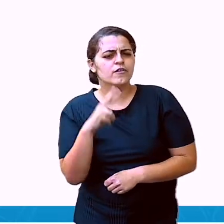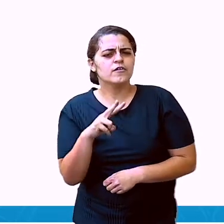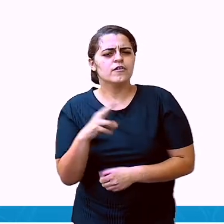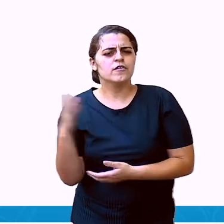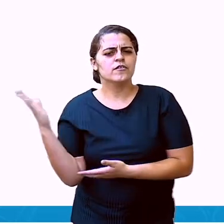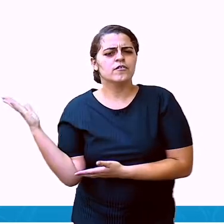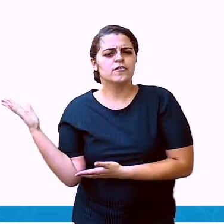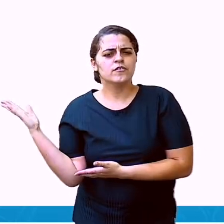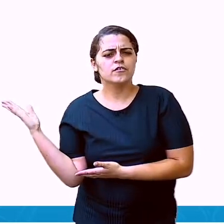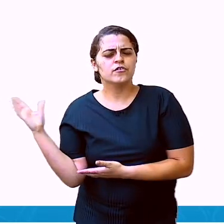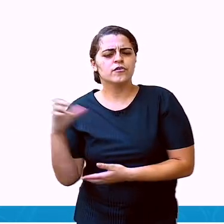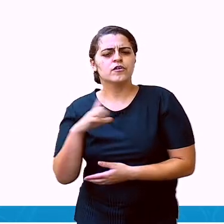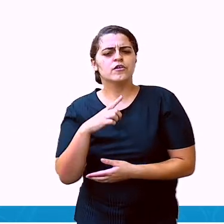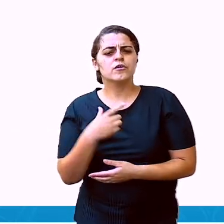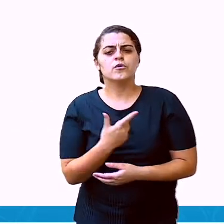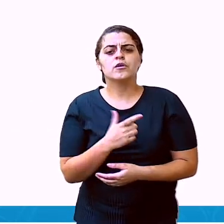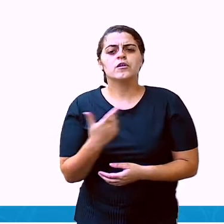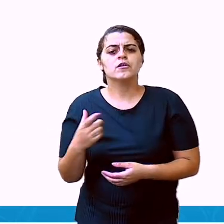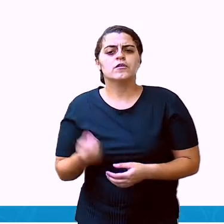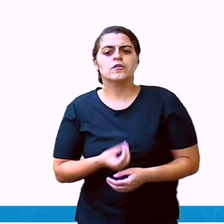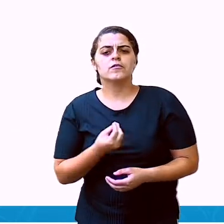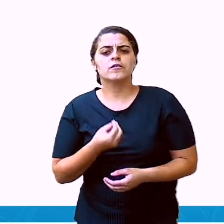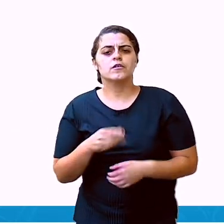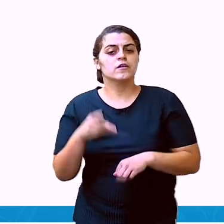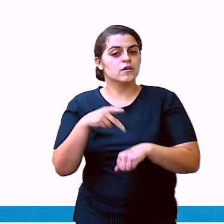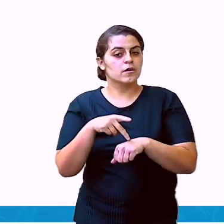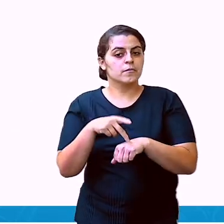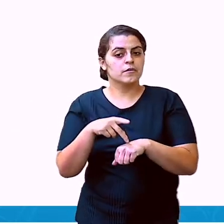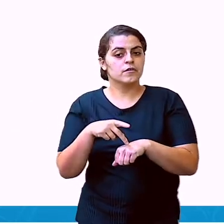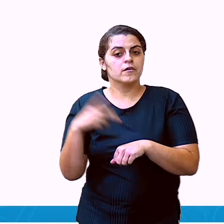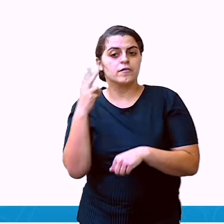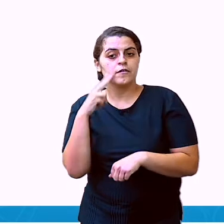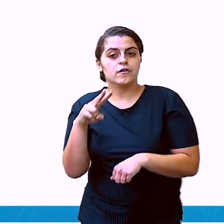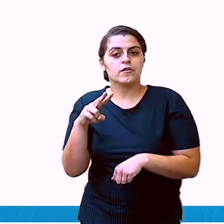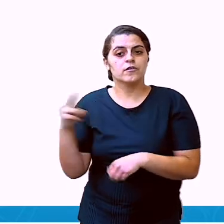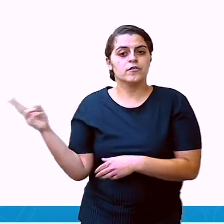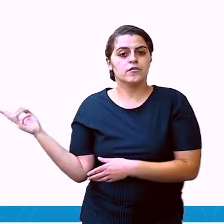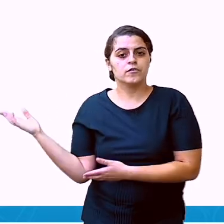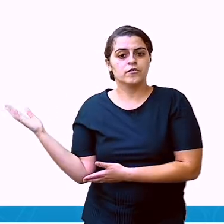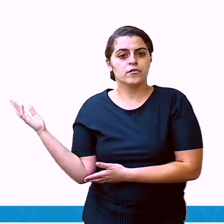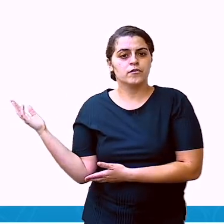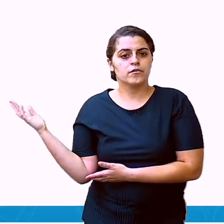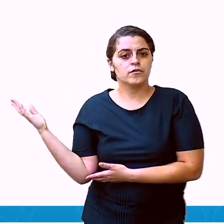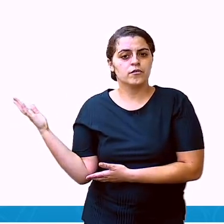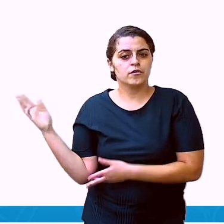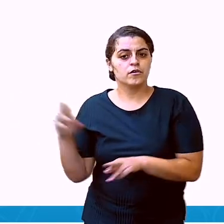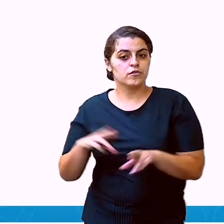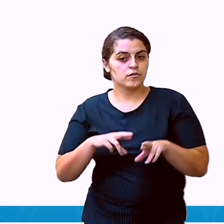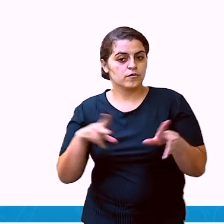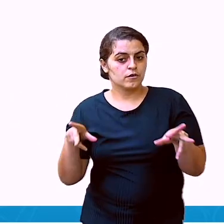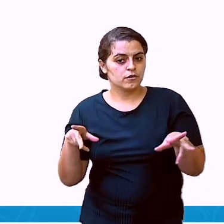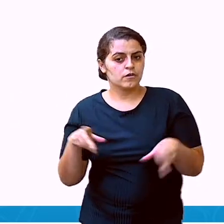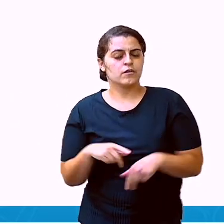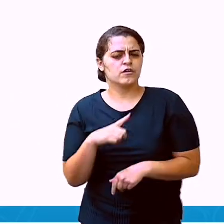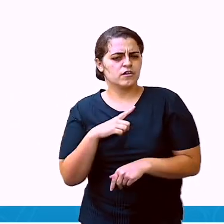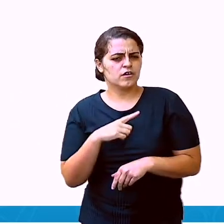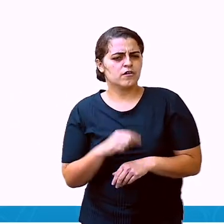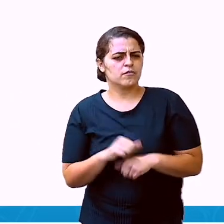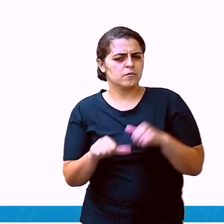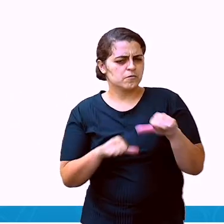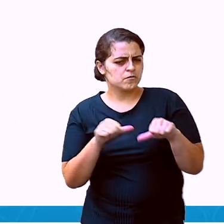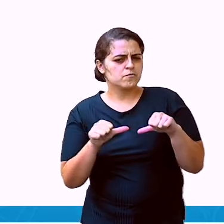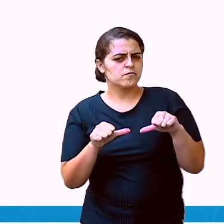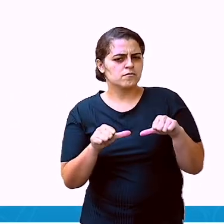Observe o componente não vivo, que são as pedrinhas que nós plantamos. Houve alguma